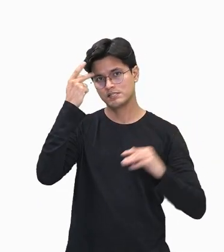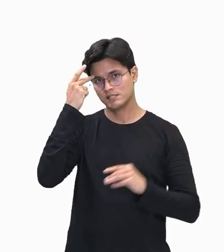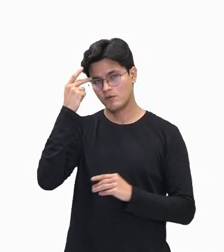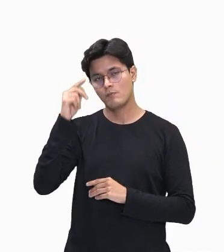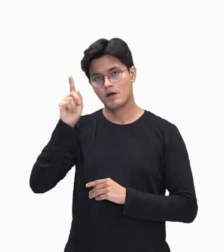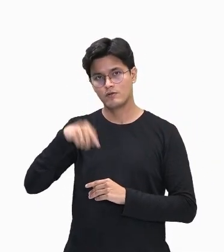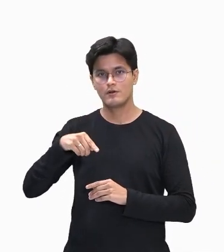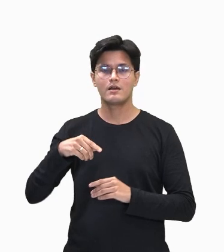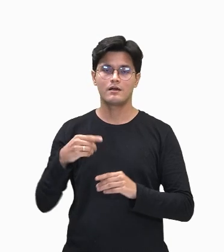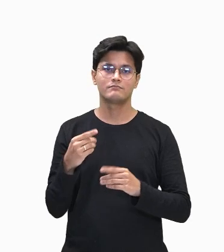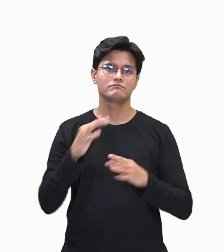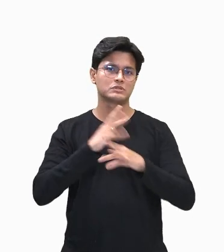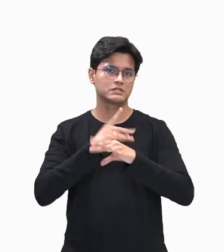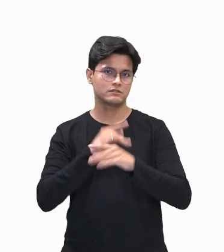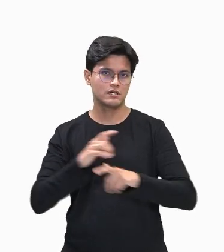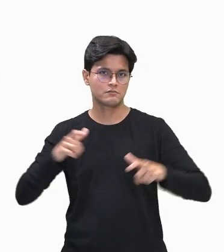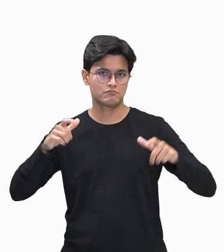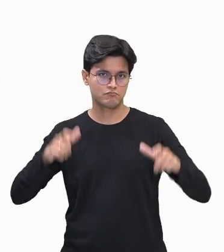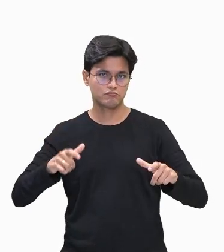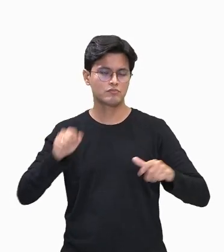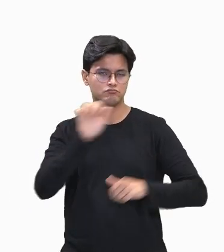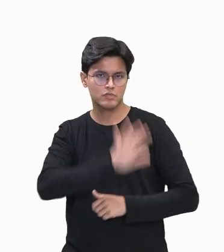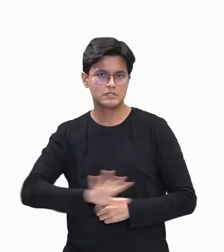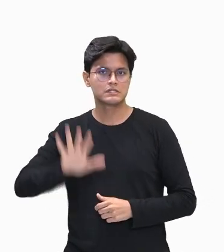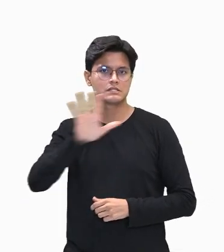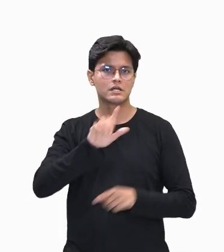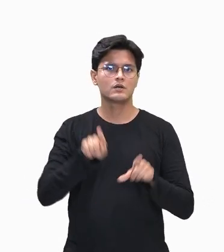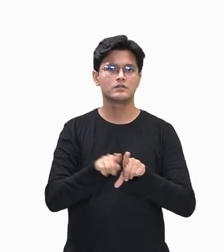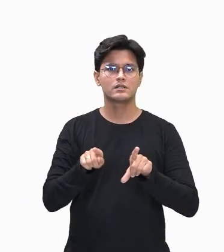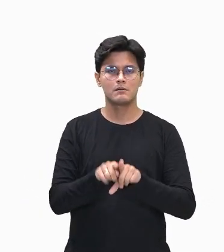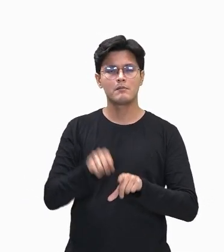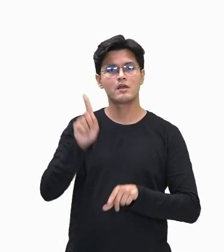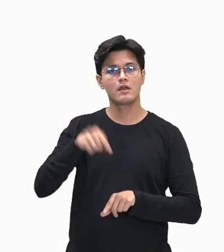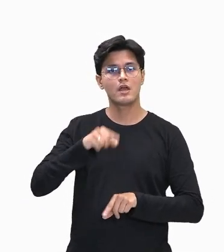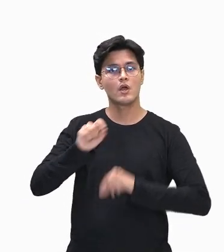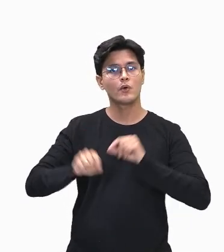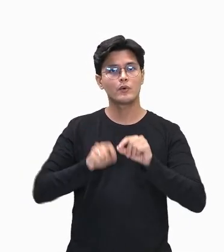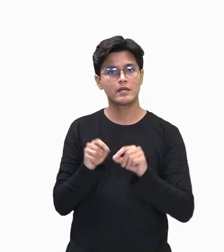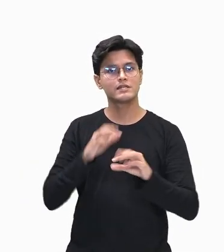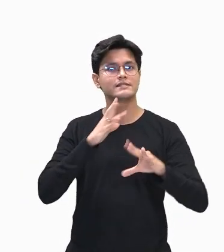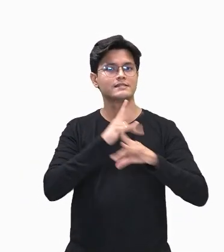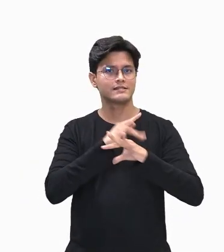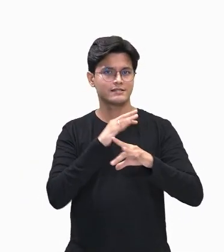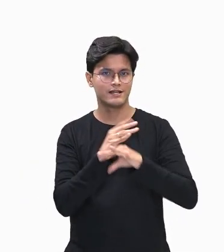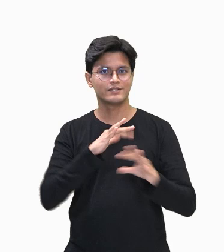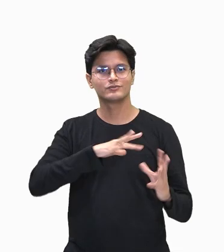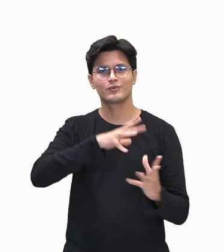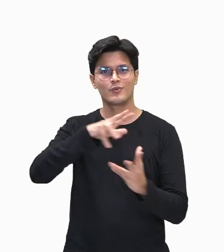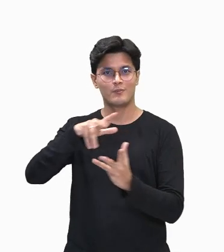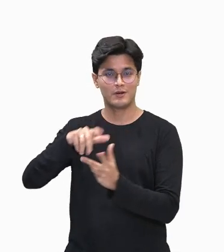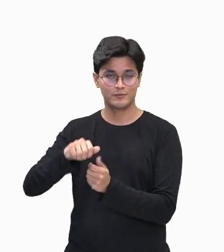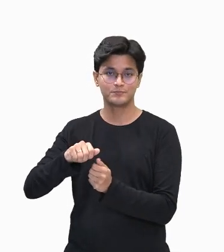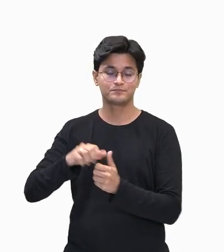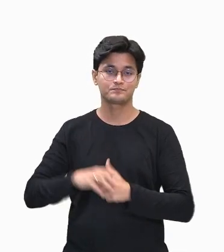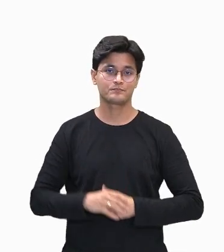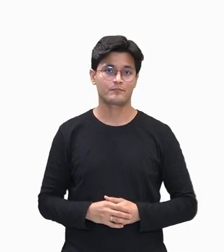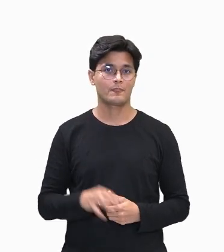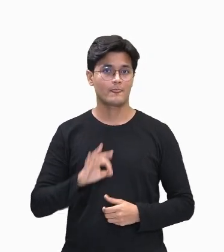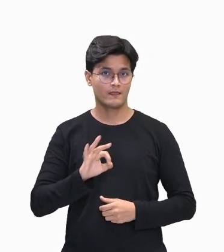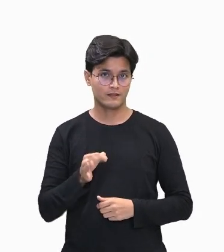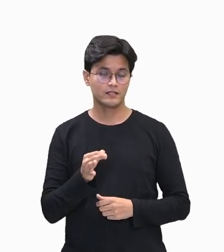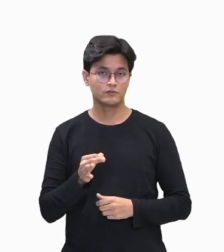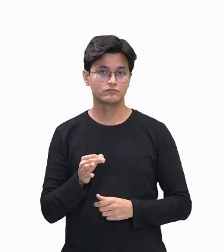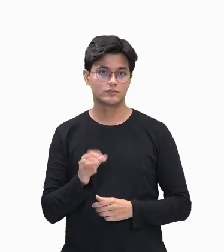uma metrópole nacional, ela também é considerada uma cidade global, certo? E aí, dentro do